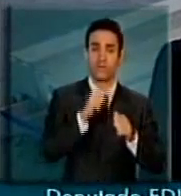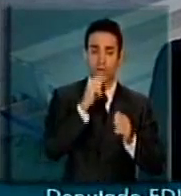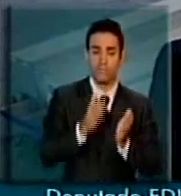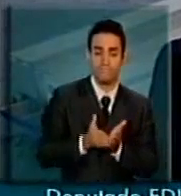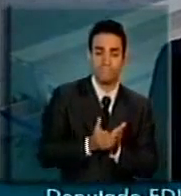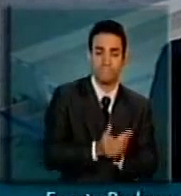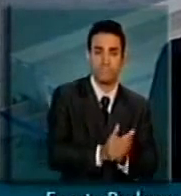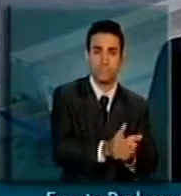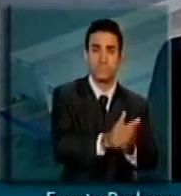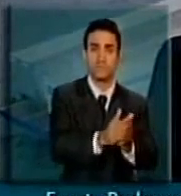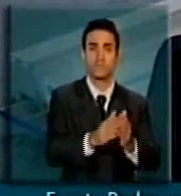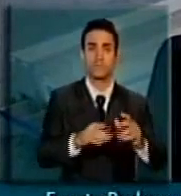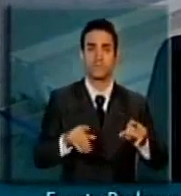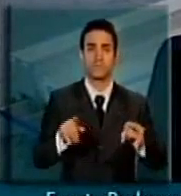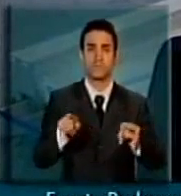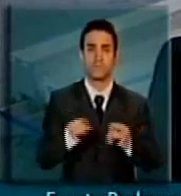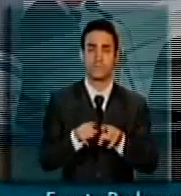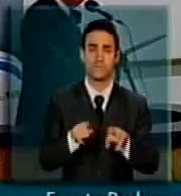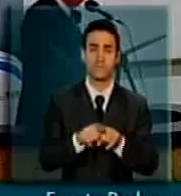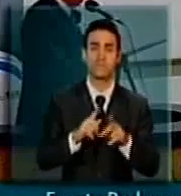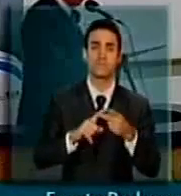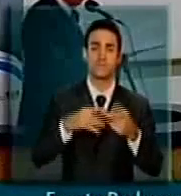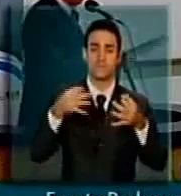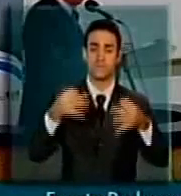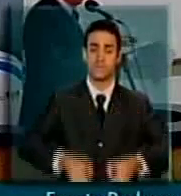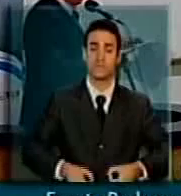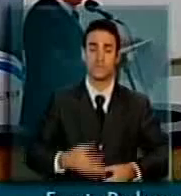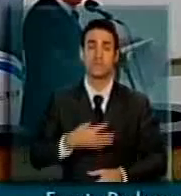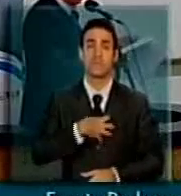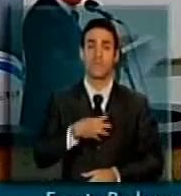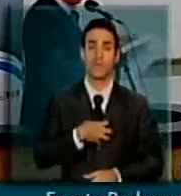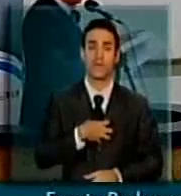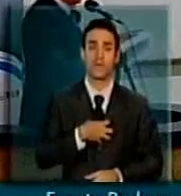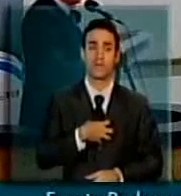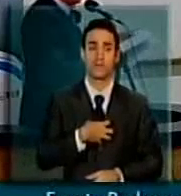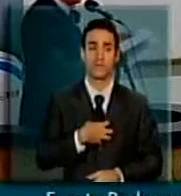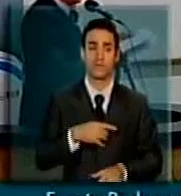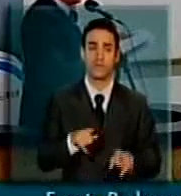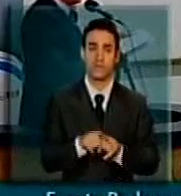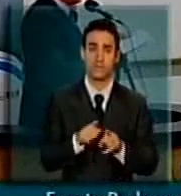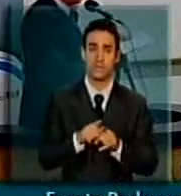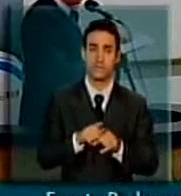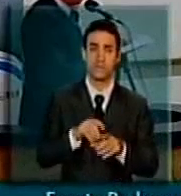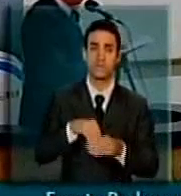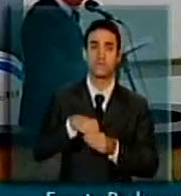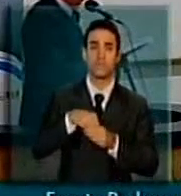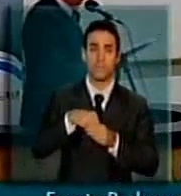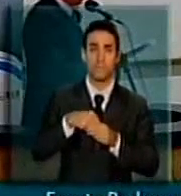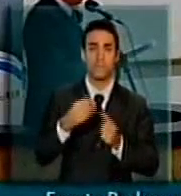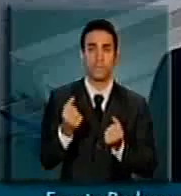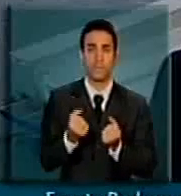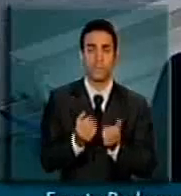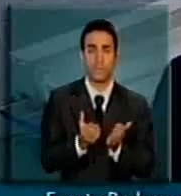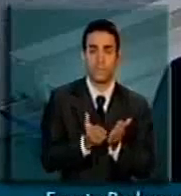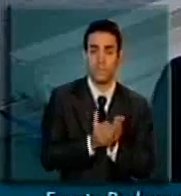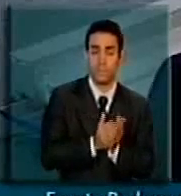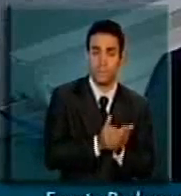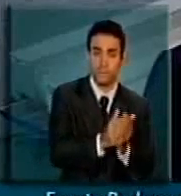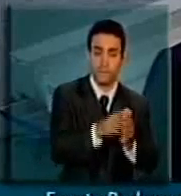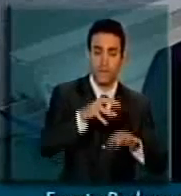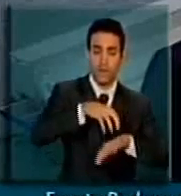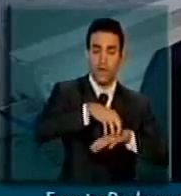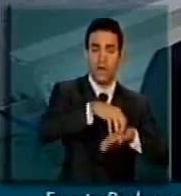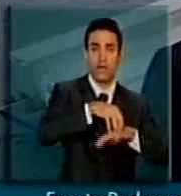realizar este importante seminário. A certeza que temos é que a consolidação do transporte aquaviário de carga no